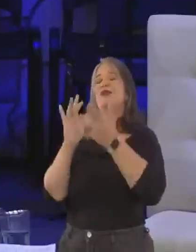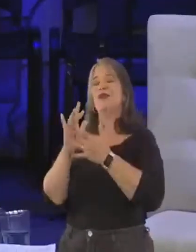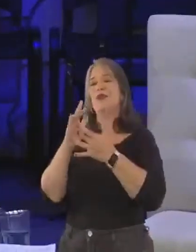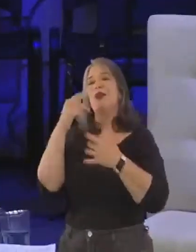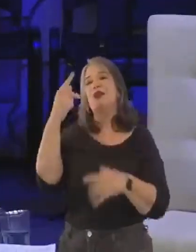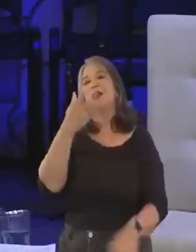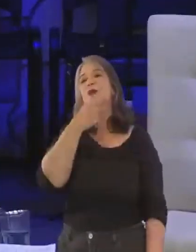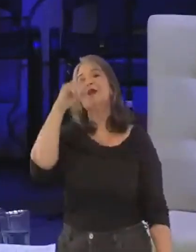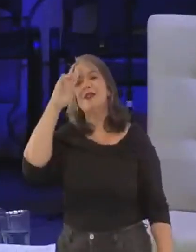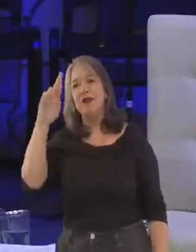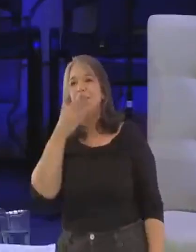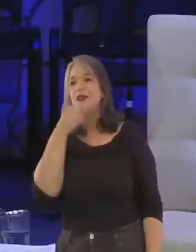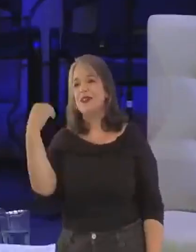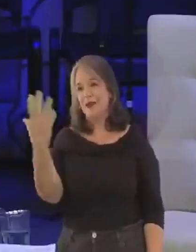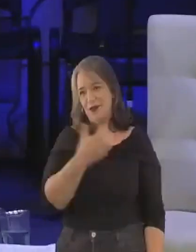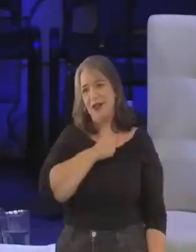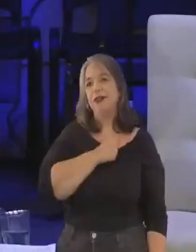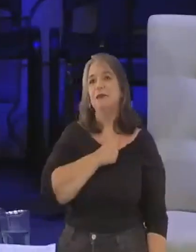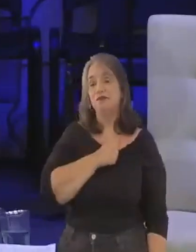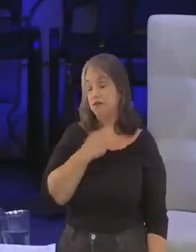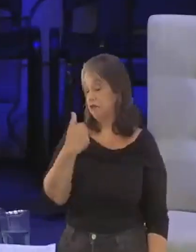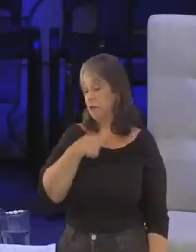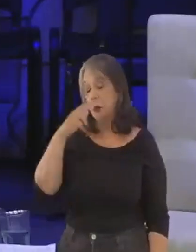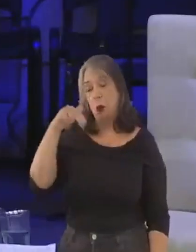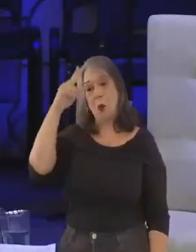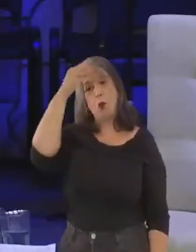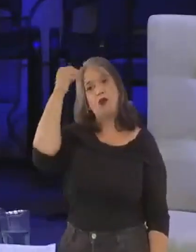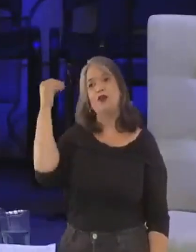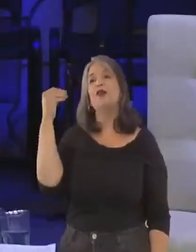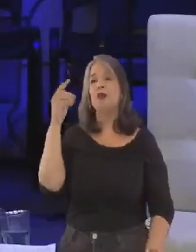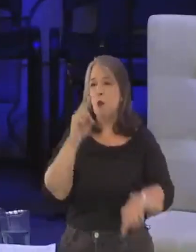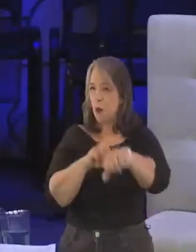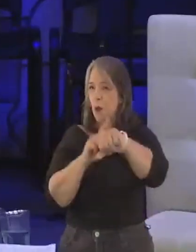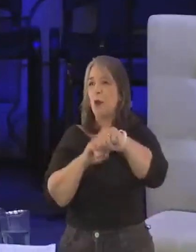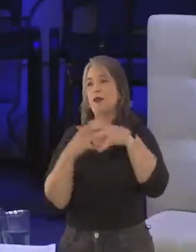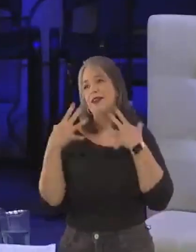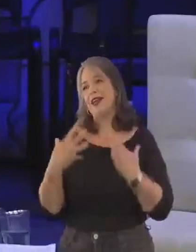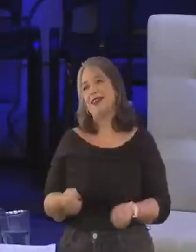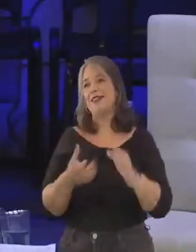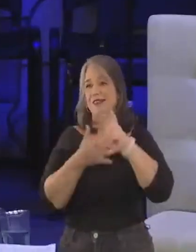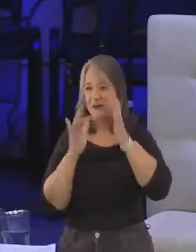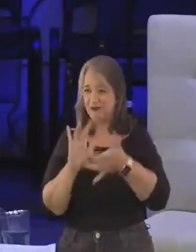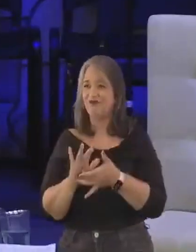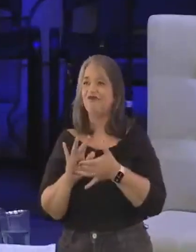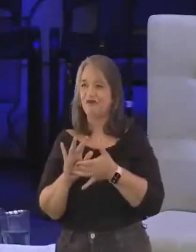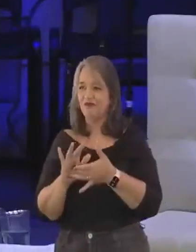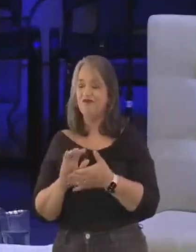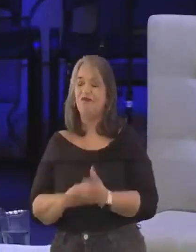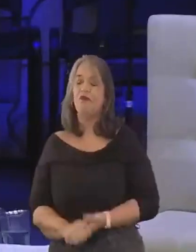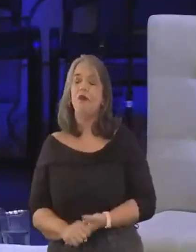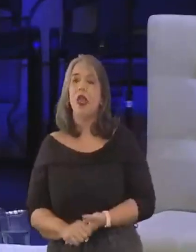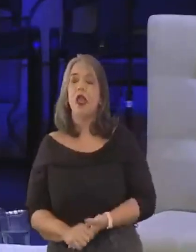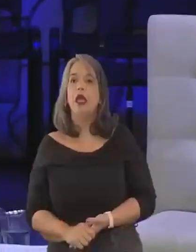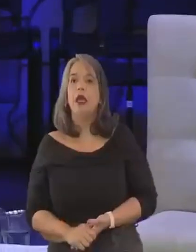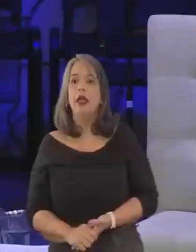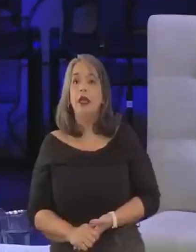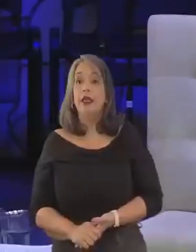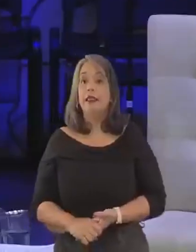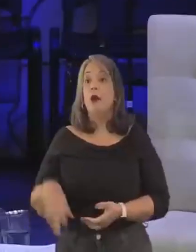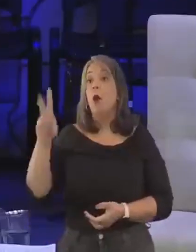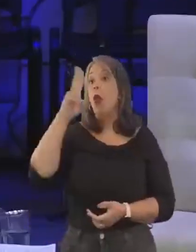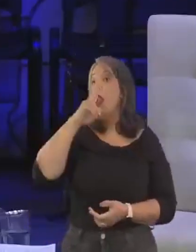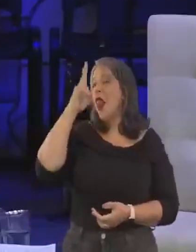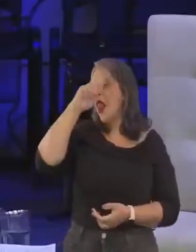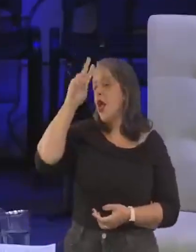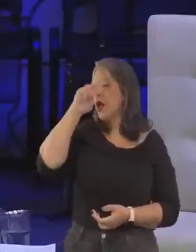Eu nunca me esqueci daquele momento. E o poeta, pensando no dia da sua conversão, no